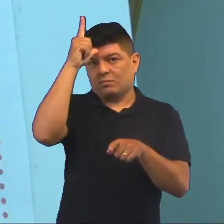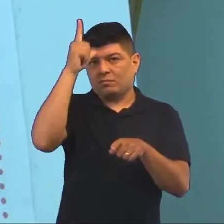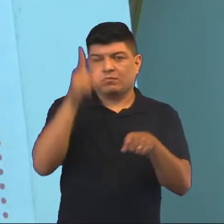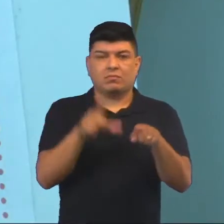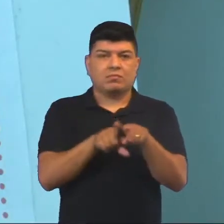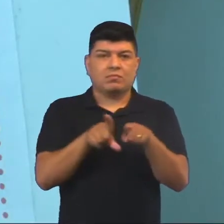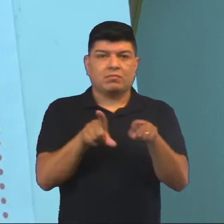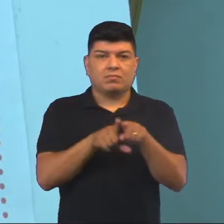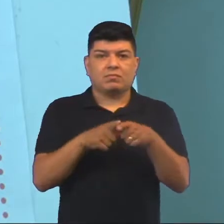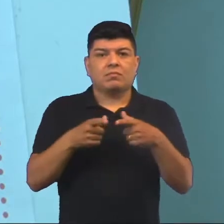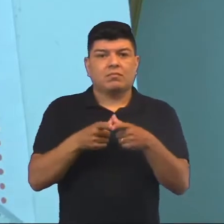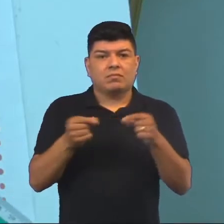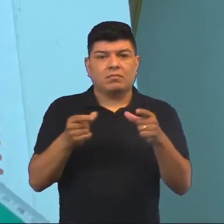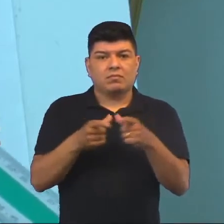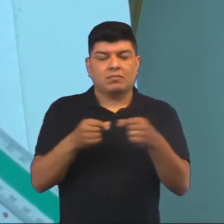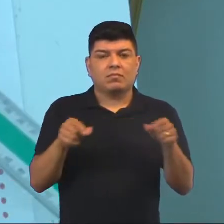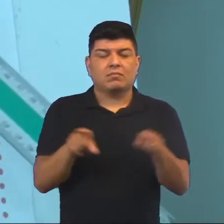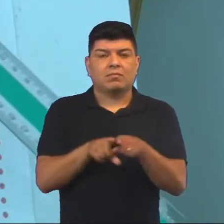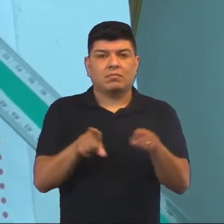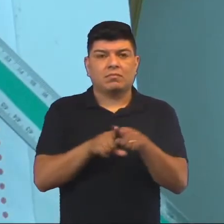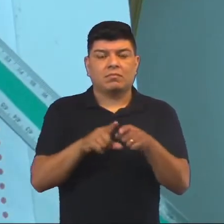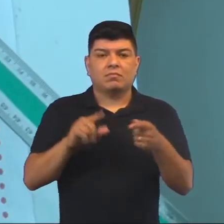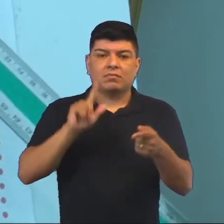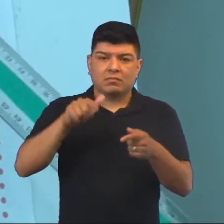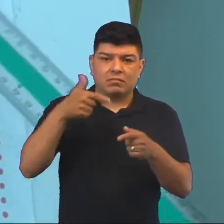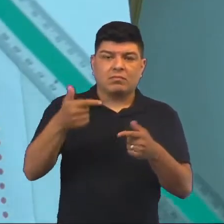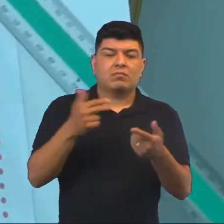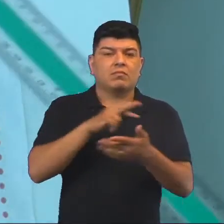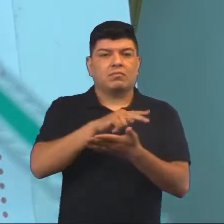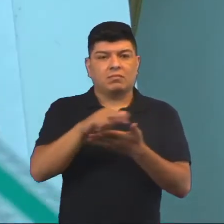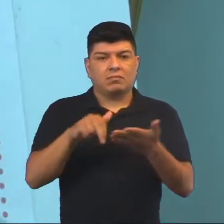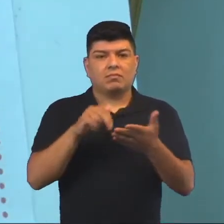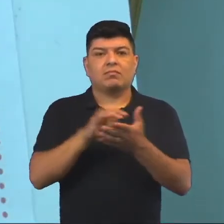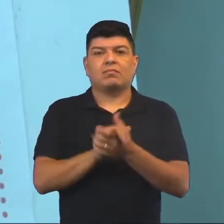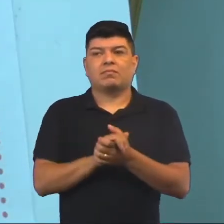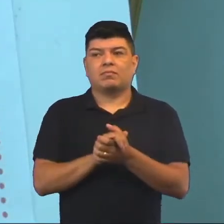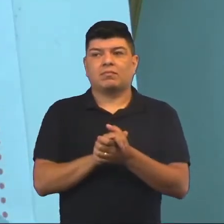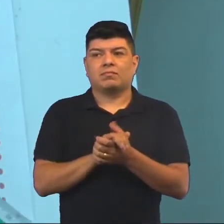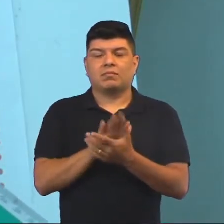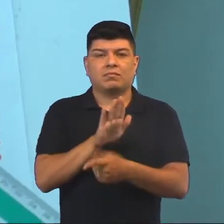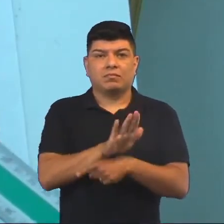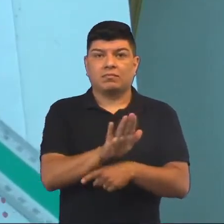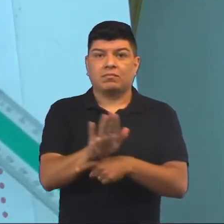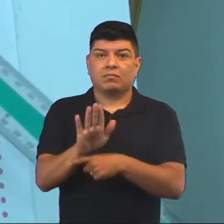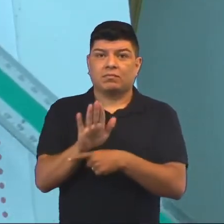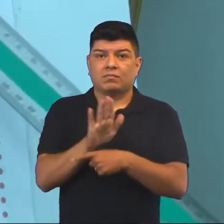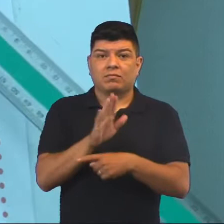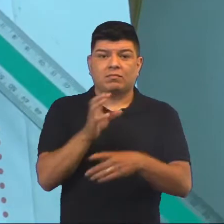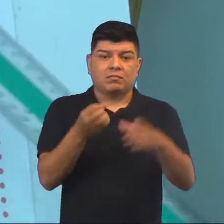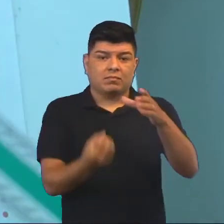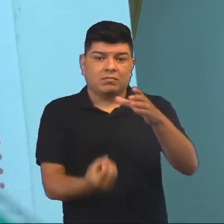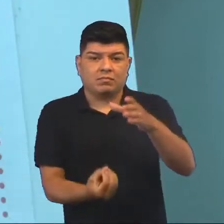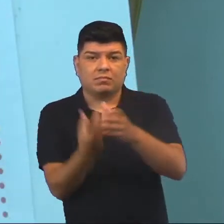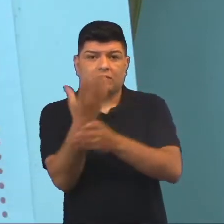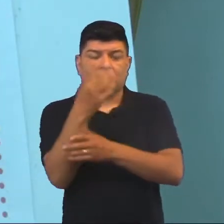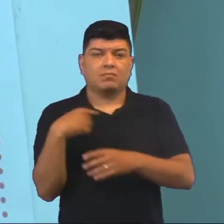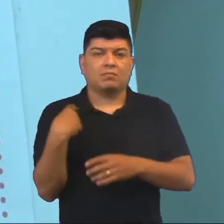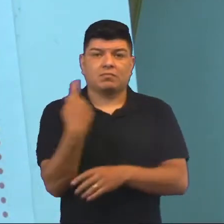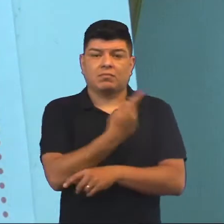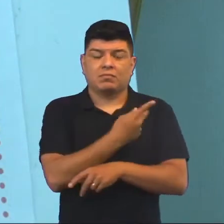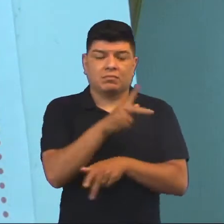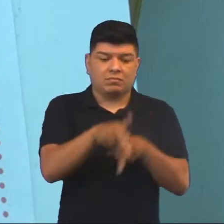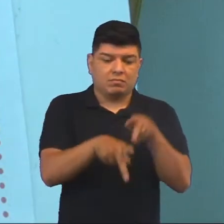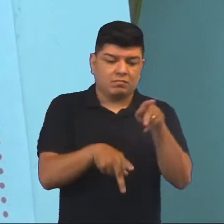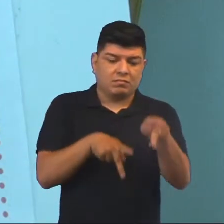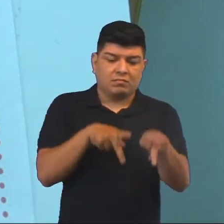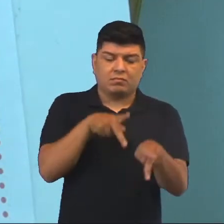alemães, japoneses e muitos outros, que contribuíram para a formação do nosso